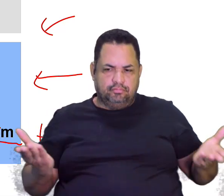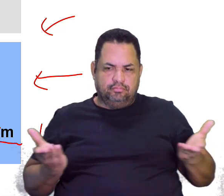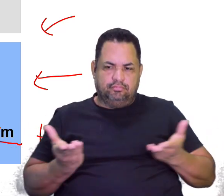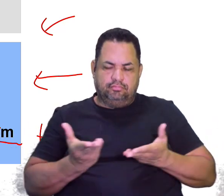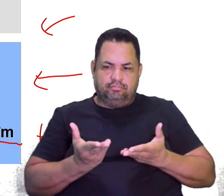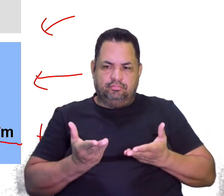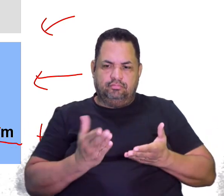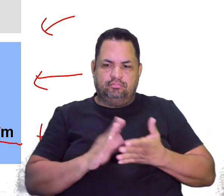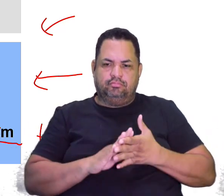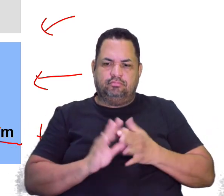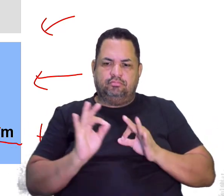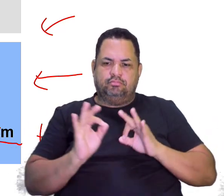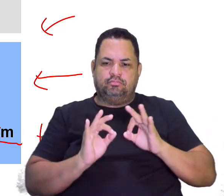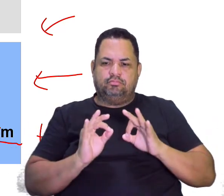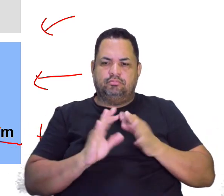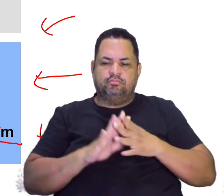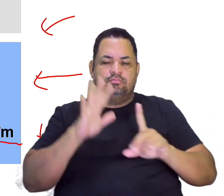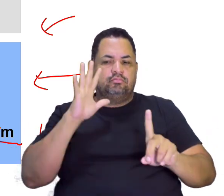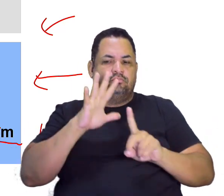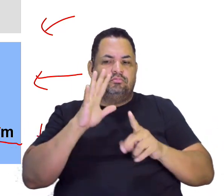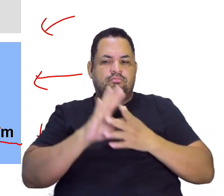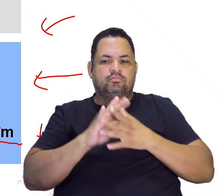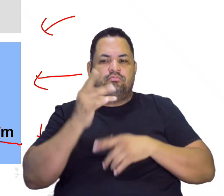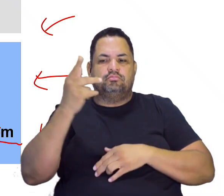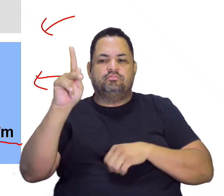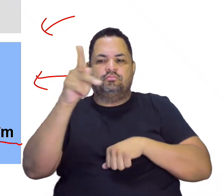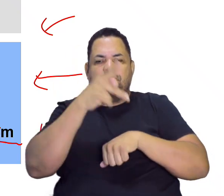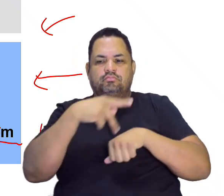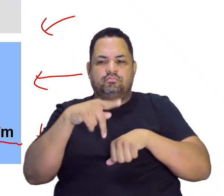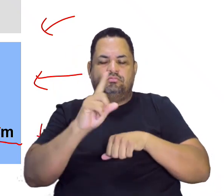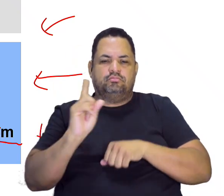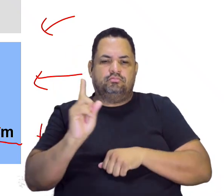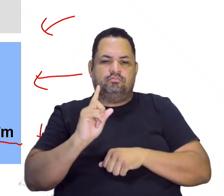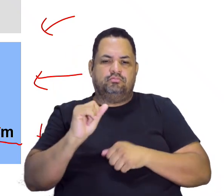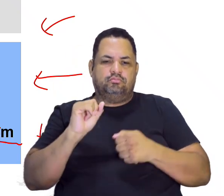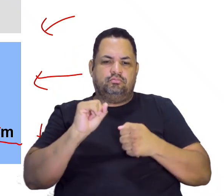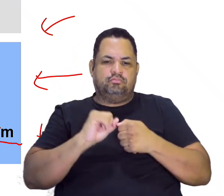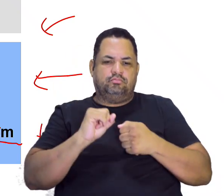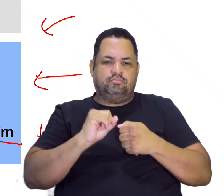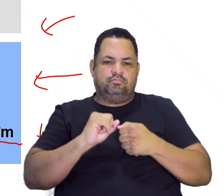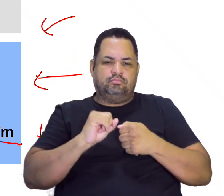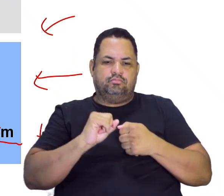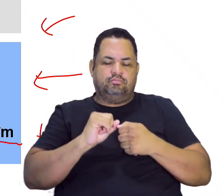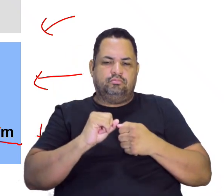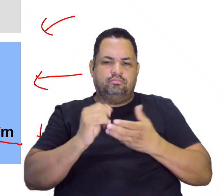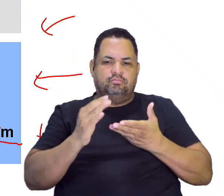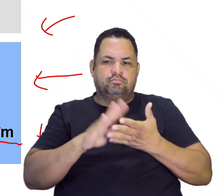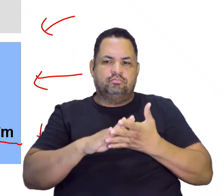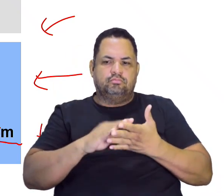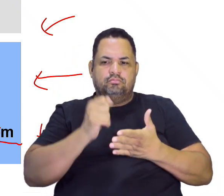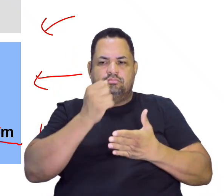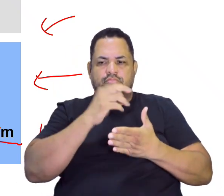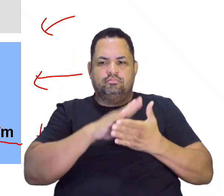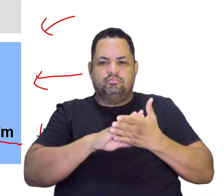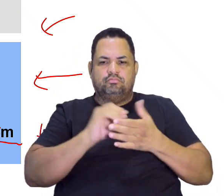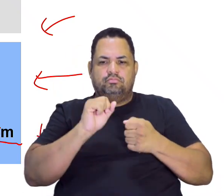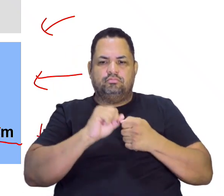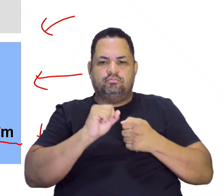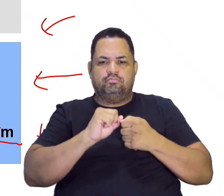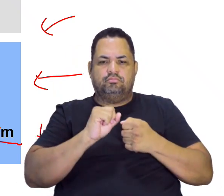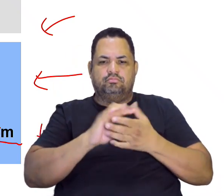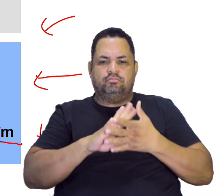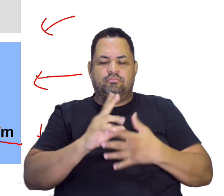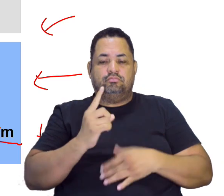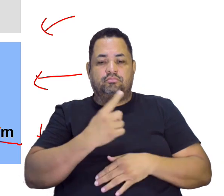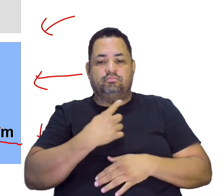gente mesmo que venha uma influência de fora mas não fazemos eh aquele aquela borrão né Vamos fazer do